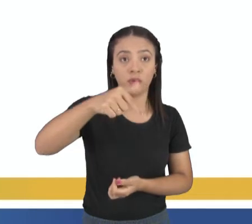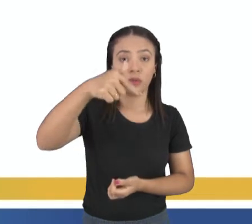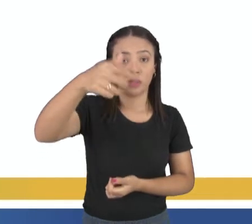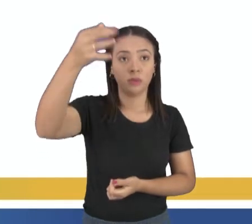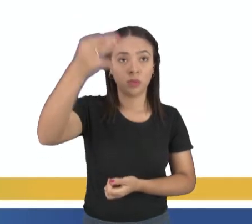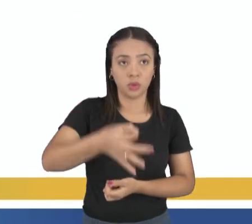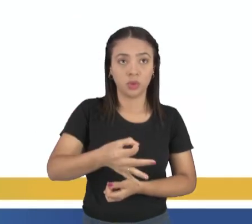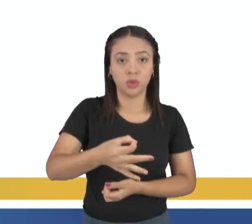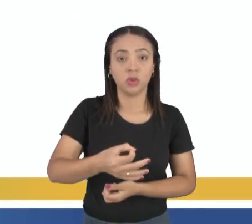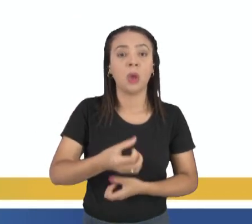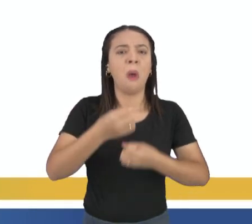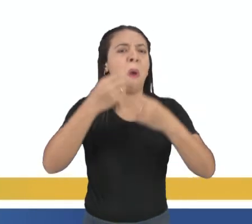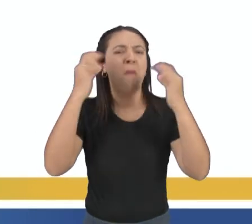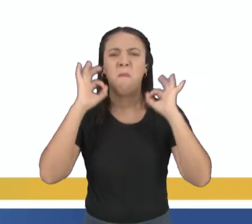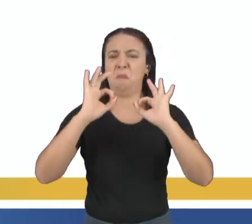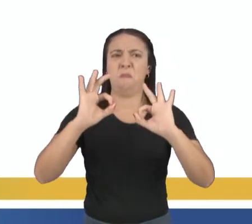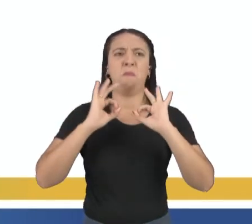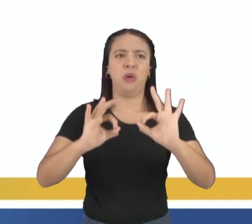2,7% avaliaram em ótima,